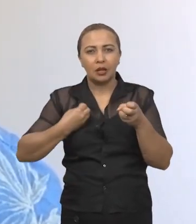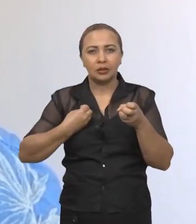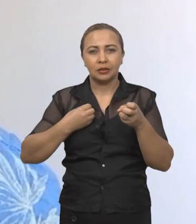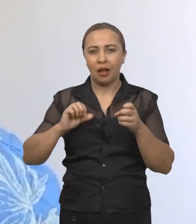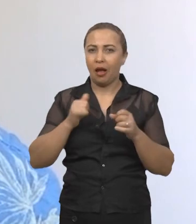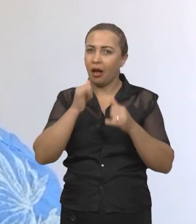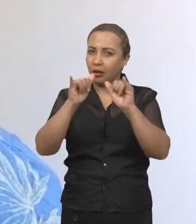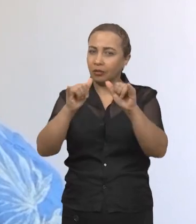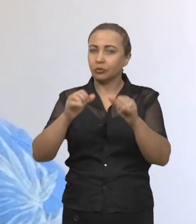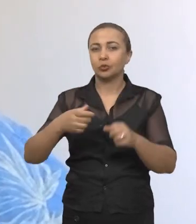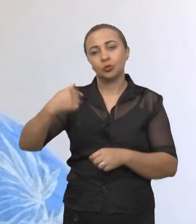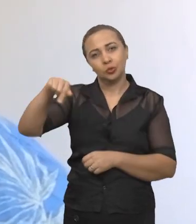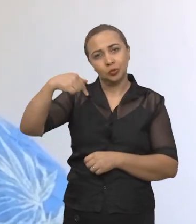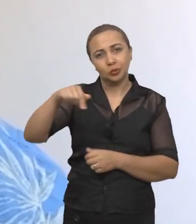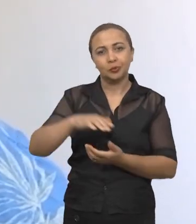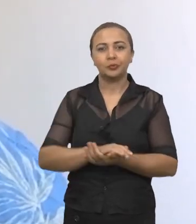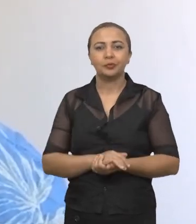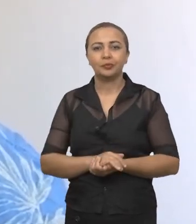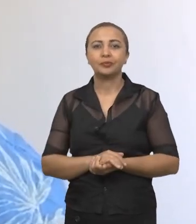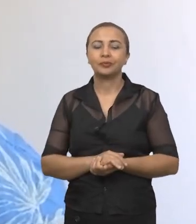no sensor eletroquímico.